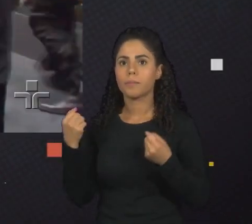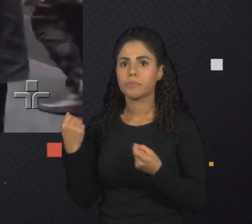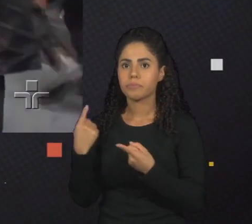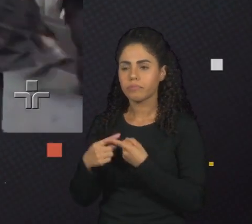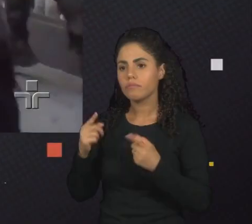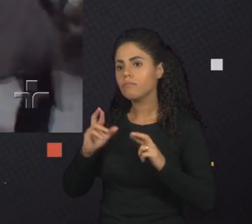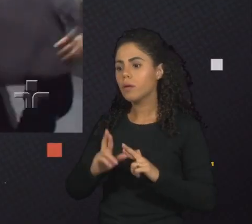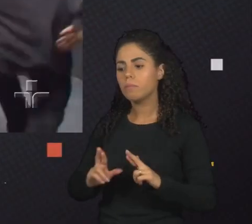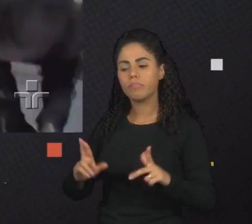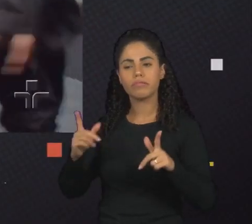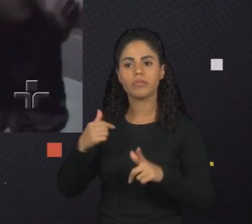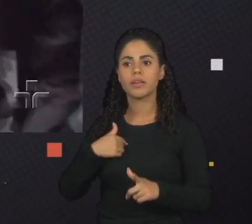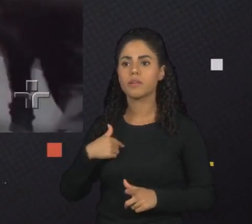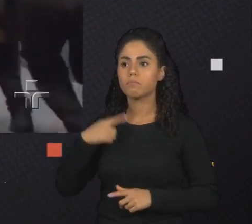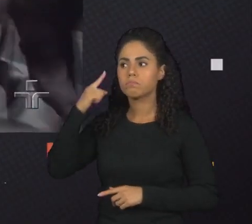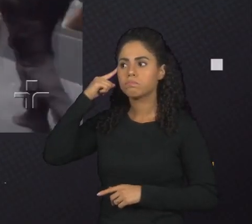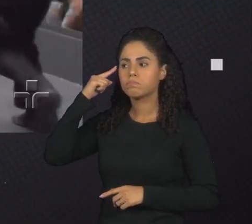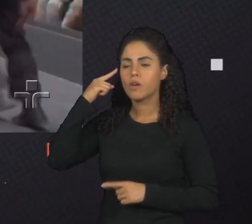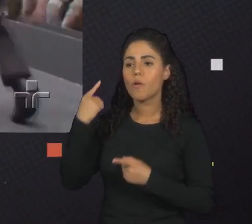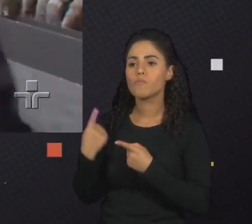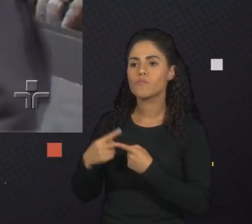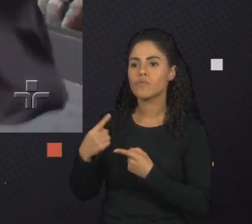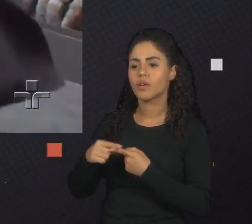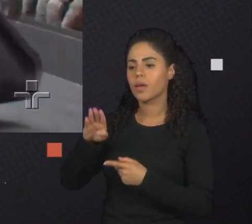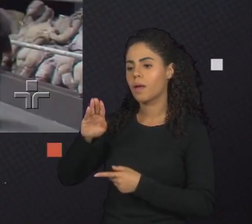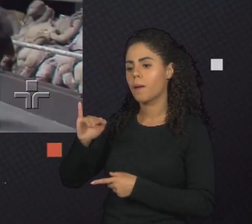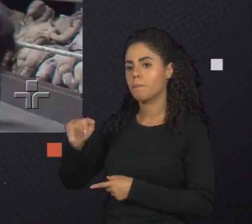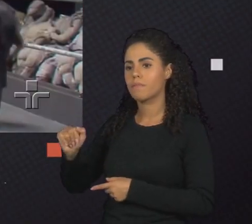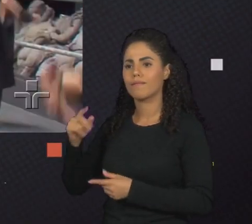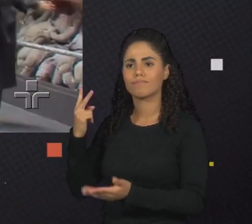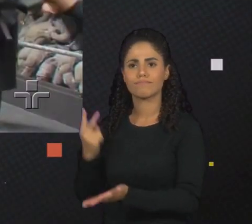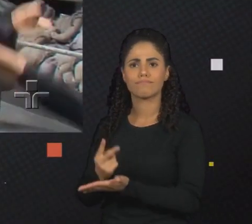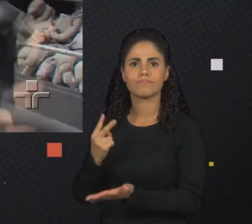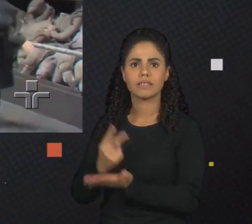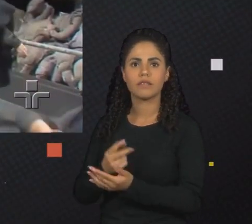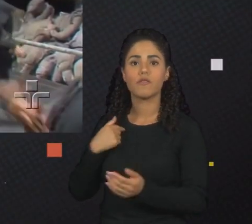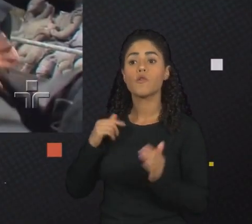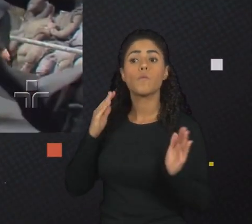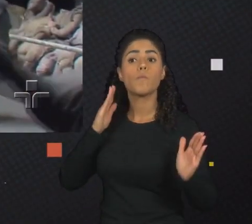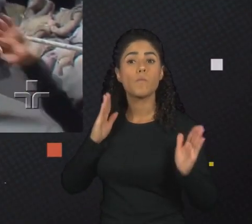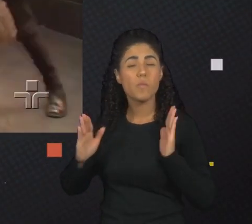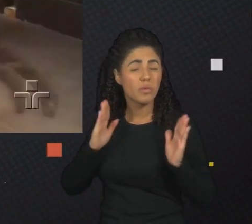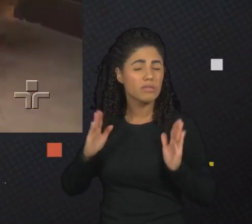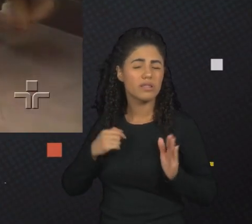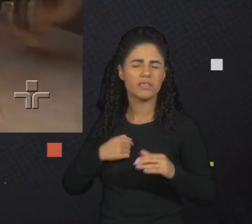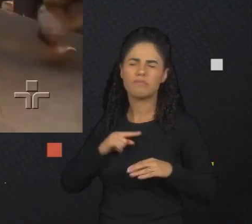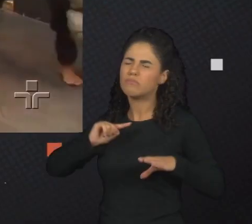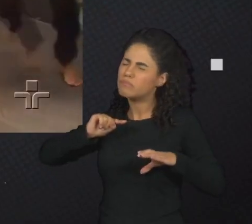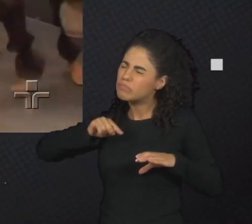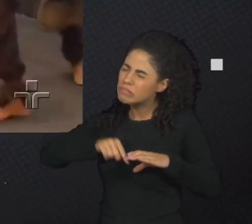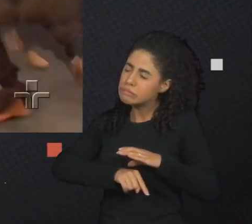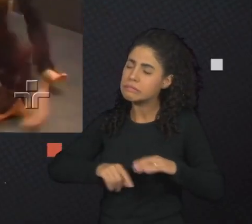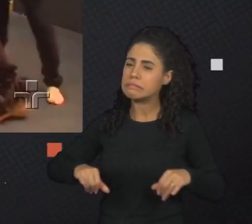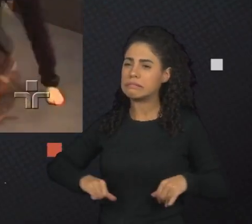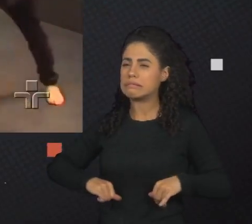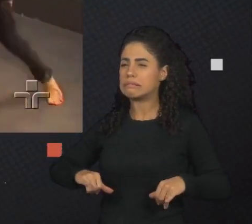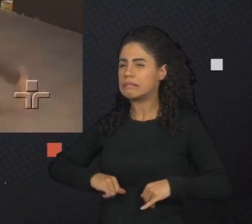totalmente o oposto do que eu esperava, como sempre é a Bia. E foi um processo muito profundo, muito